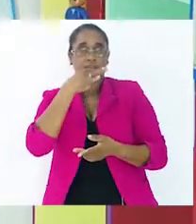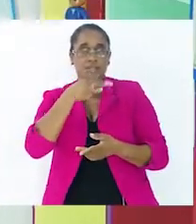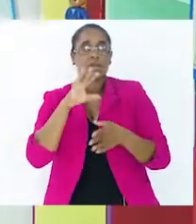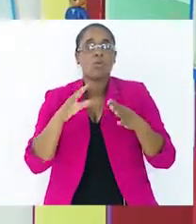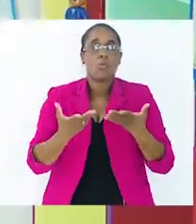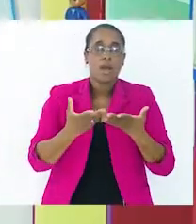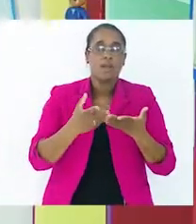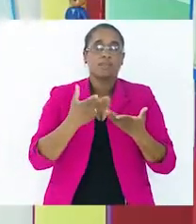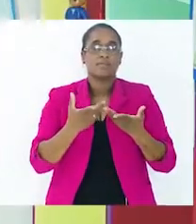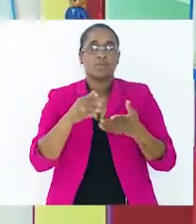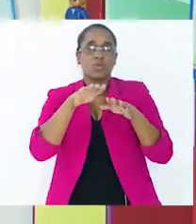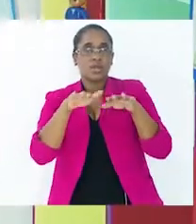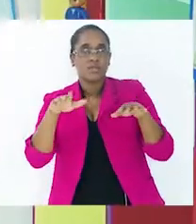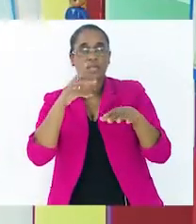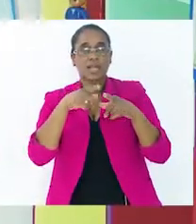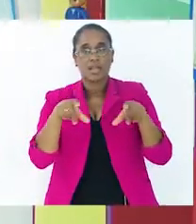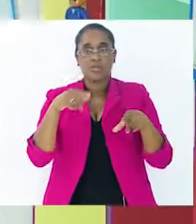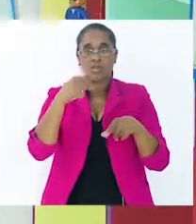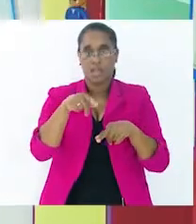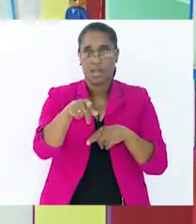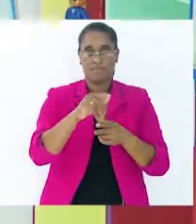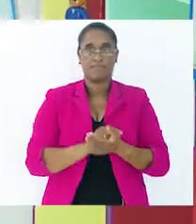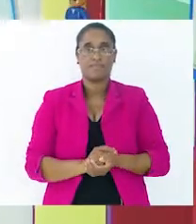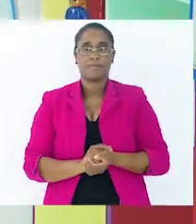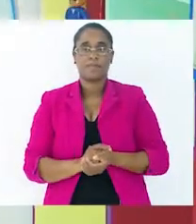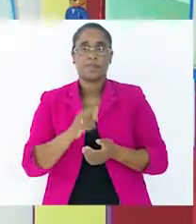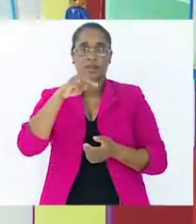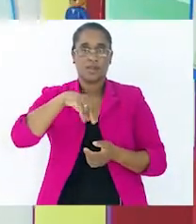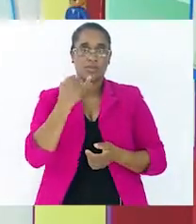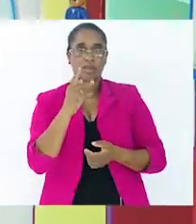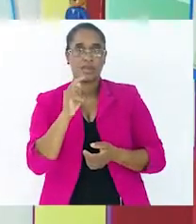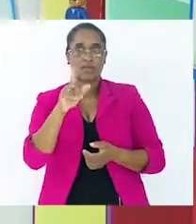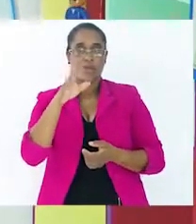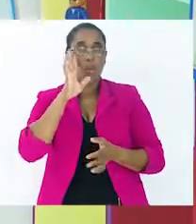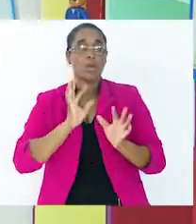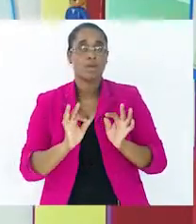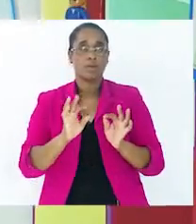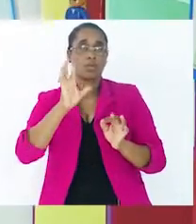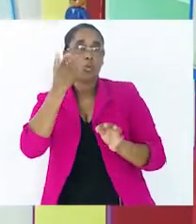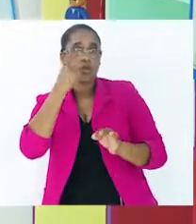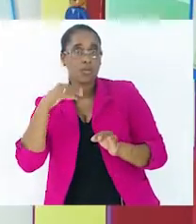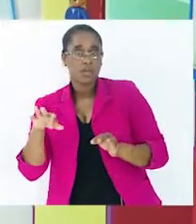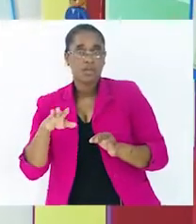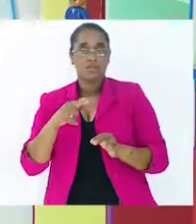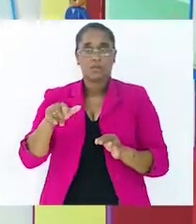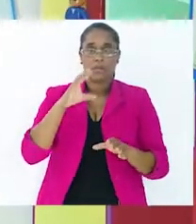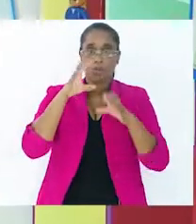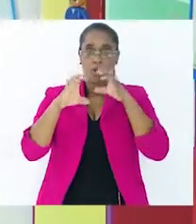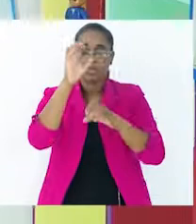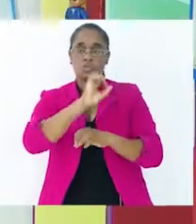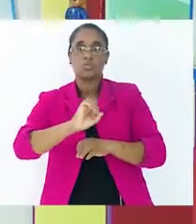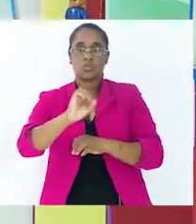é o nível de língua que está aí presente, que é o nível cuidado. Quando o menino direciona a sua